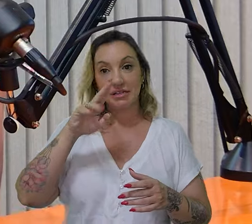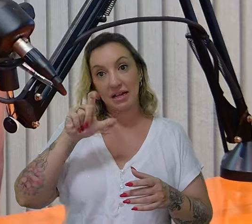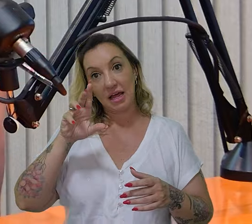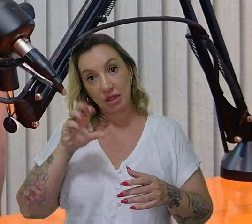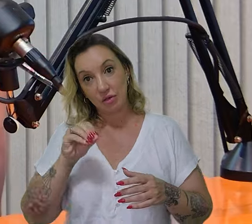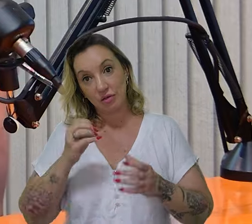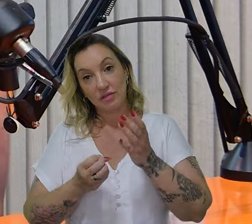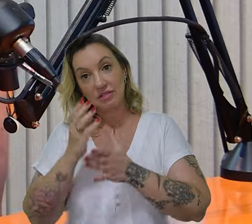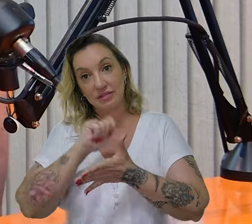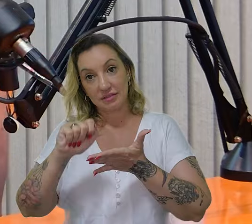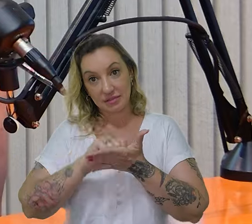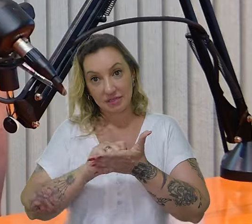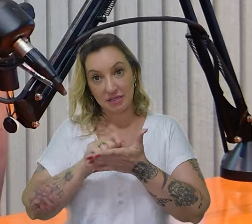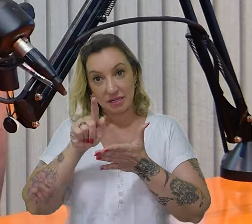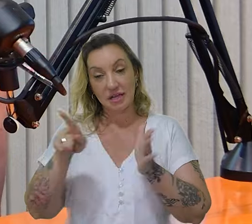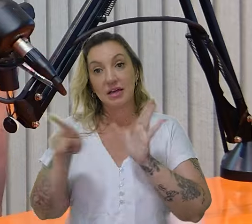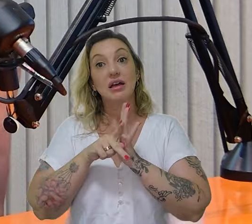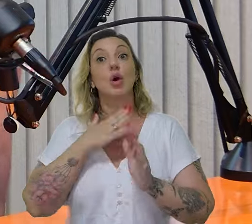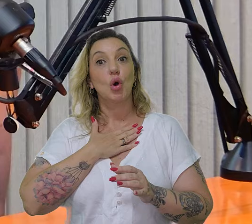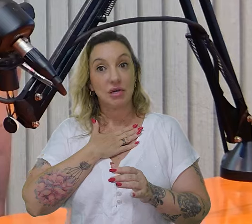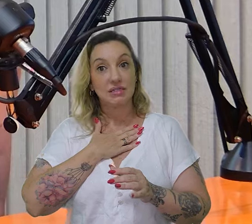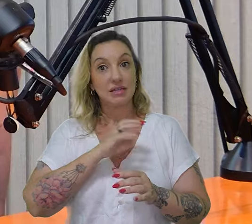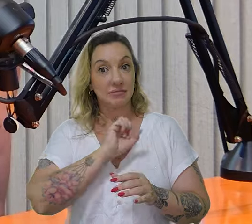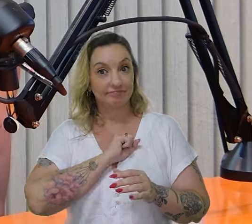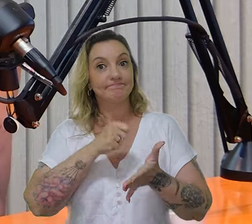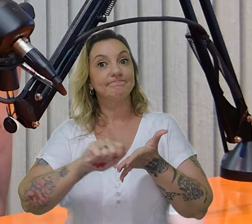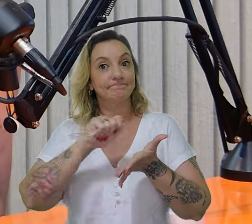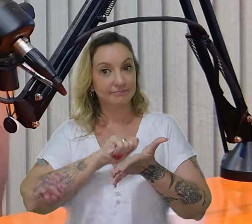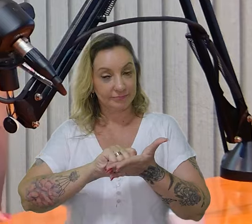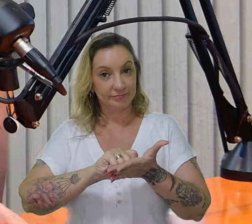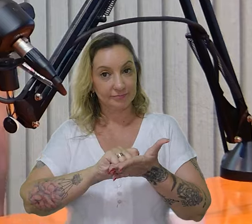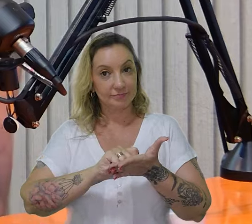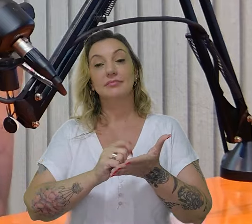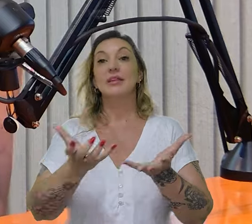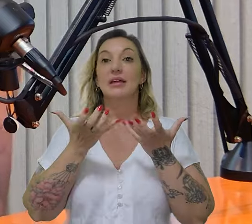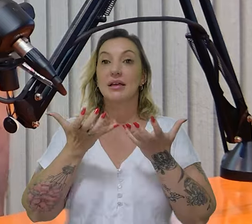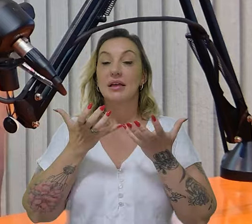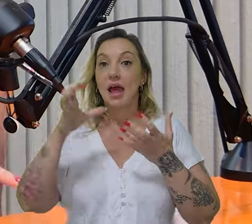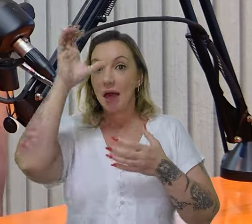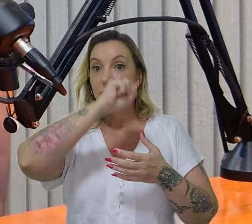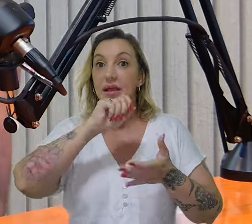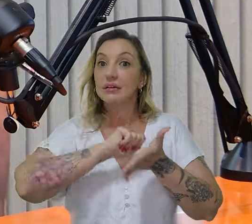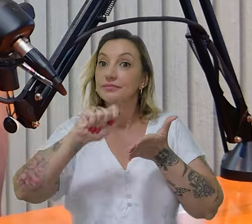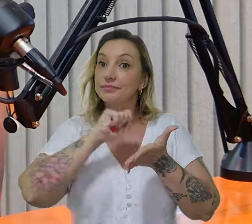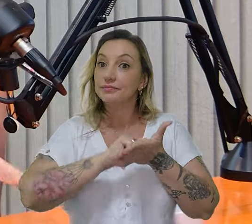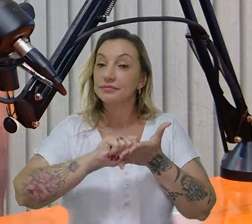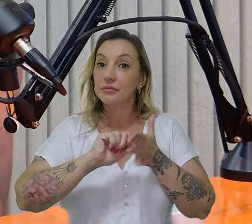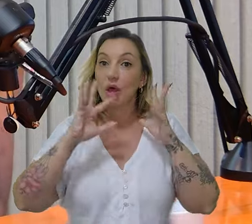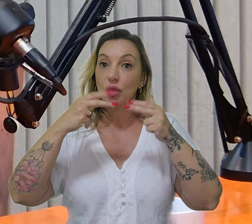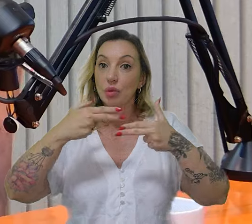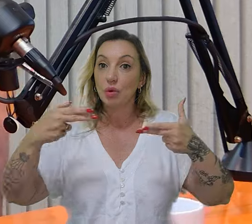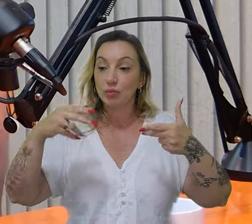escrita criativa ele é um bacharelado para quem gosta de escrever e quer aprender a escrever para todos